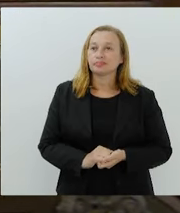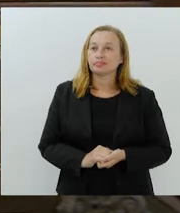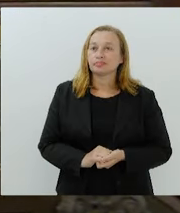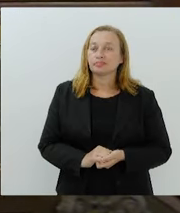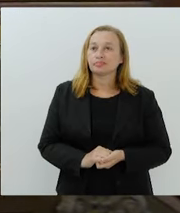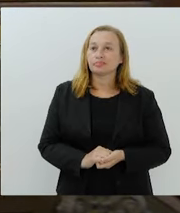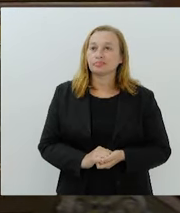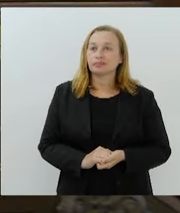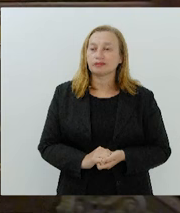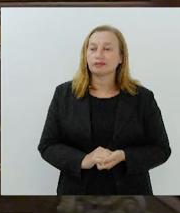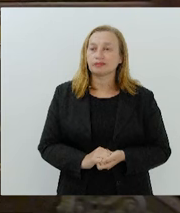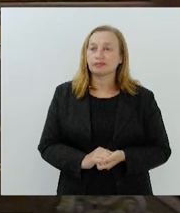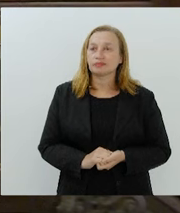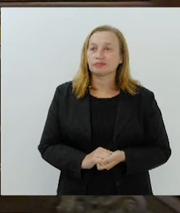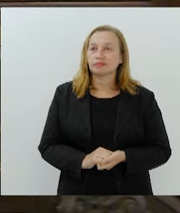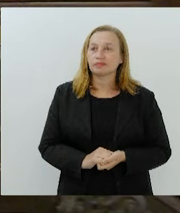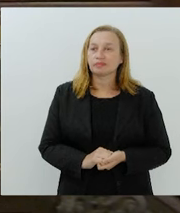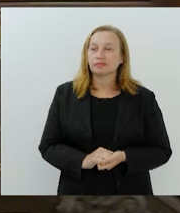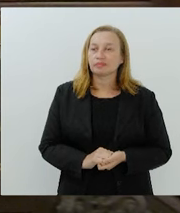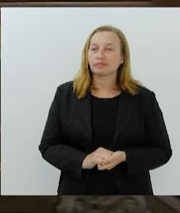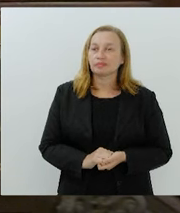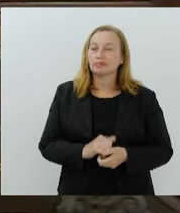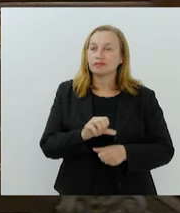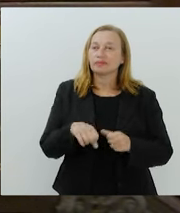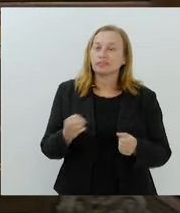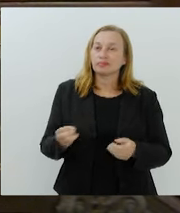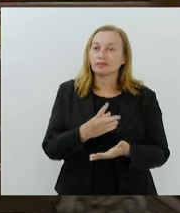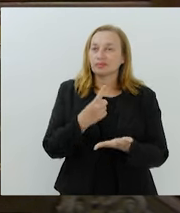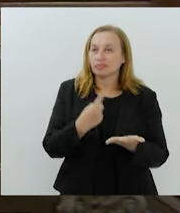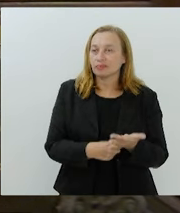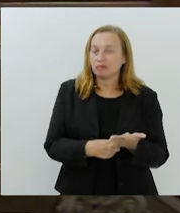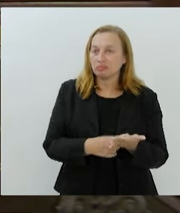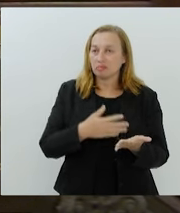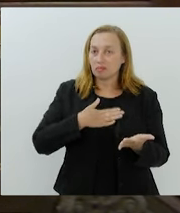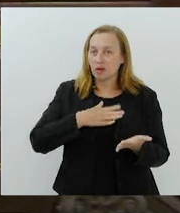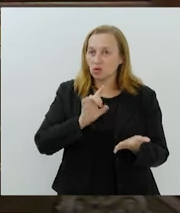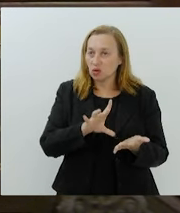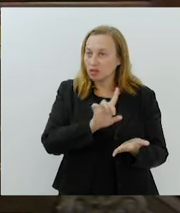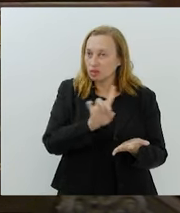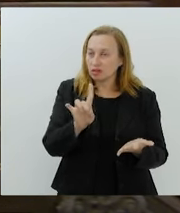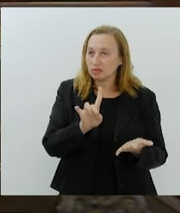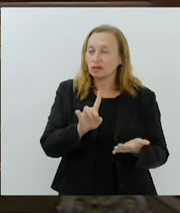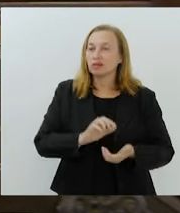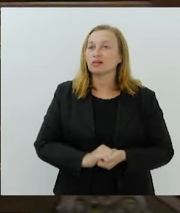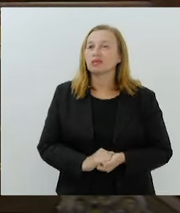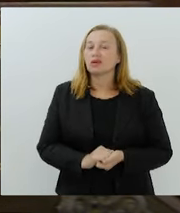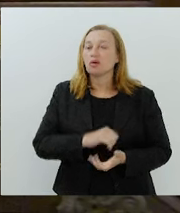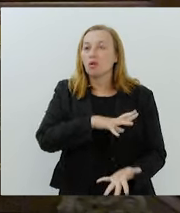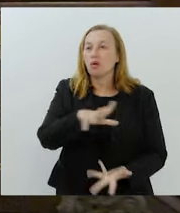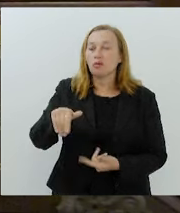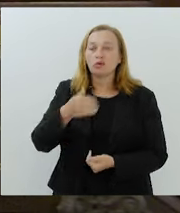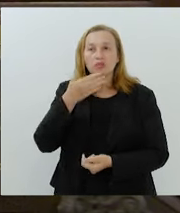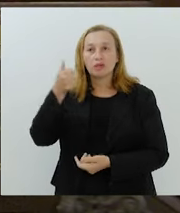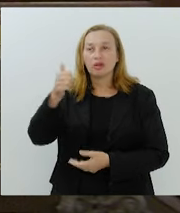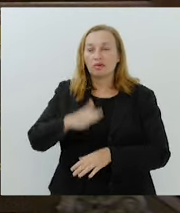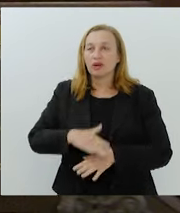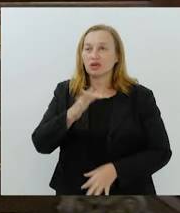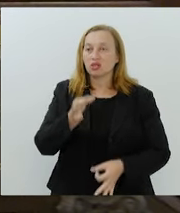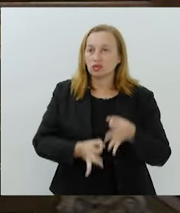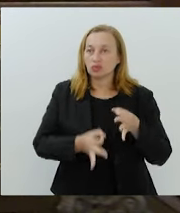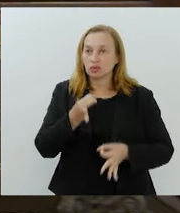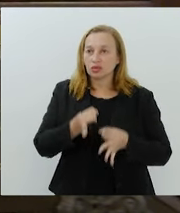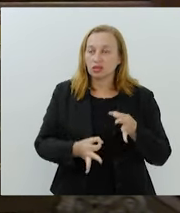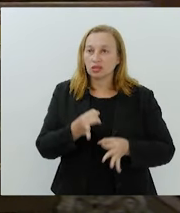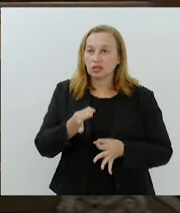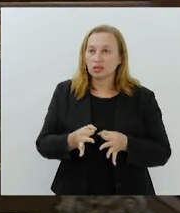de renovar esse compromisso que não é só meu, em favor de um mundo melhor e mais justo,